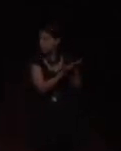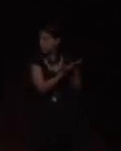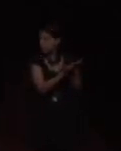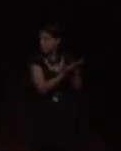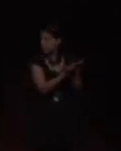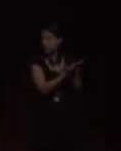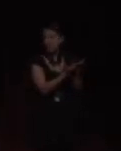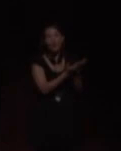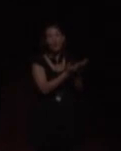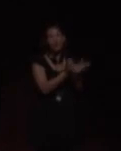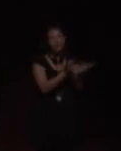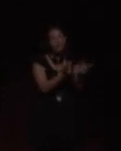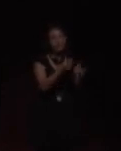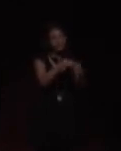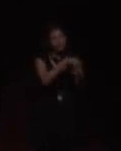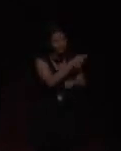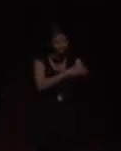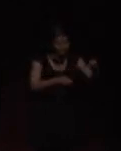no mercado.